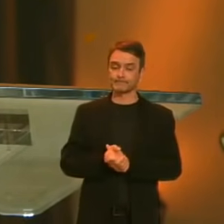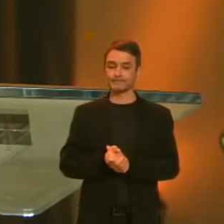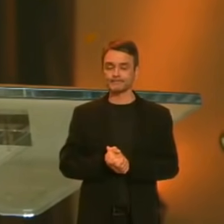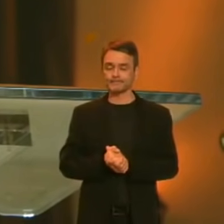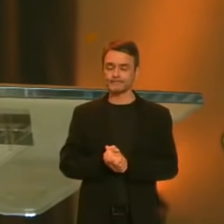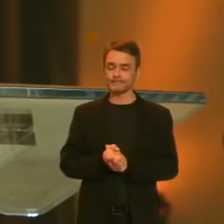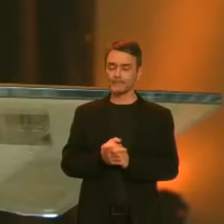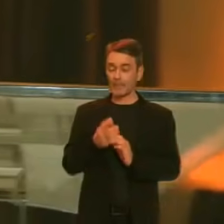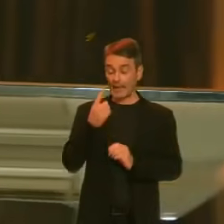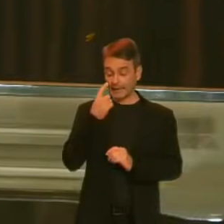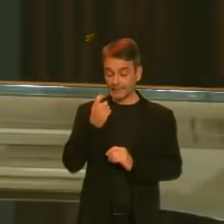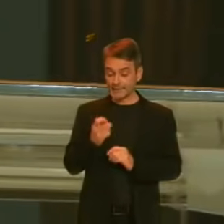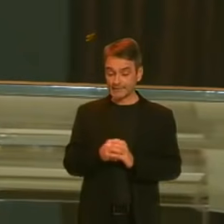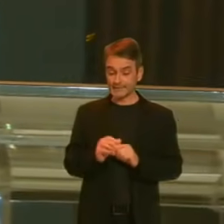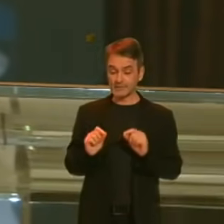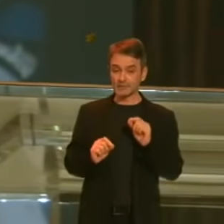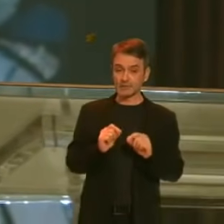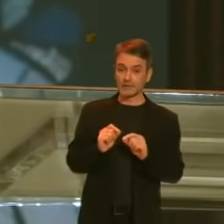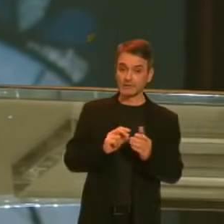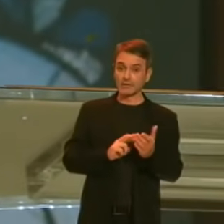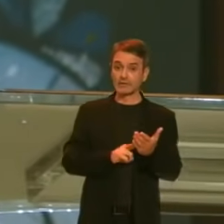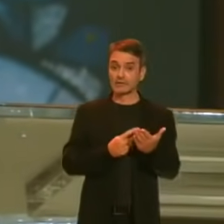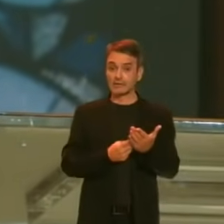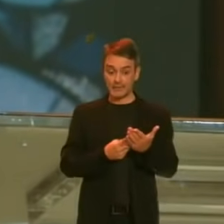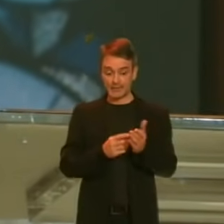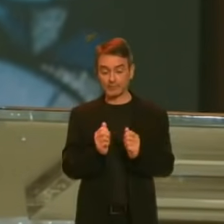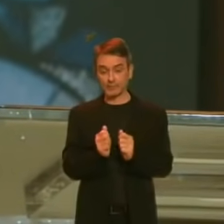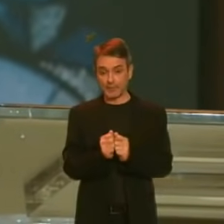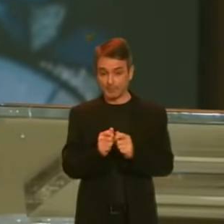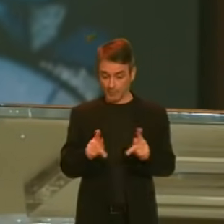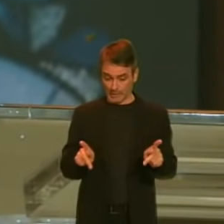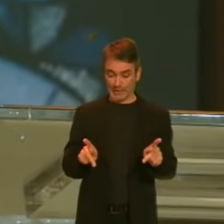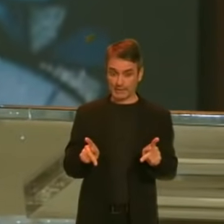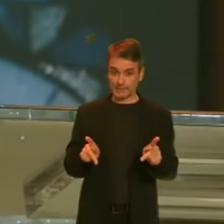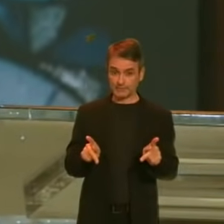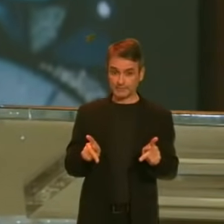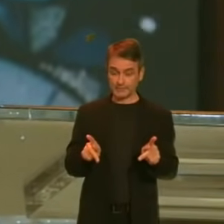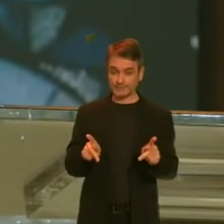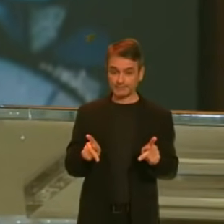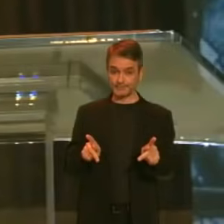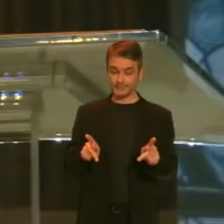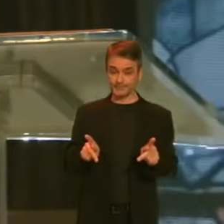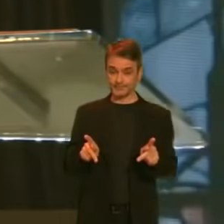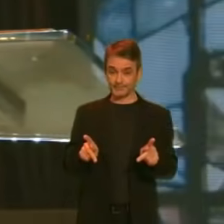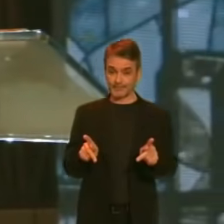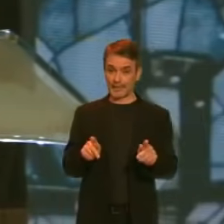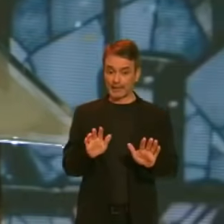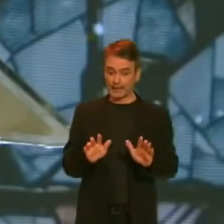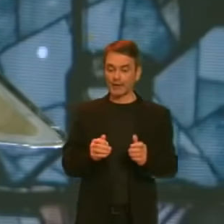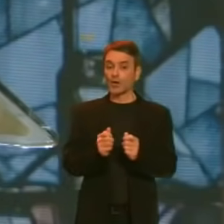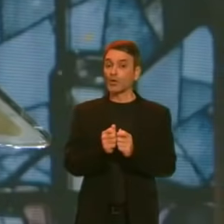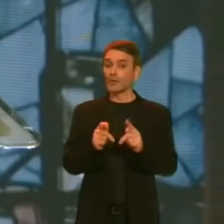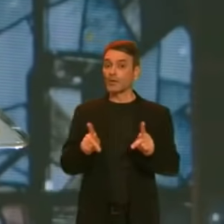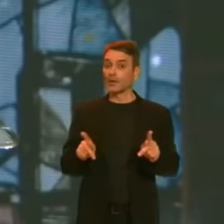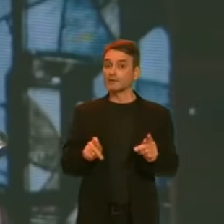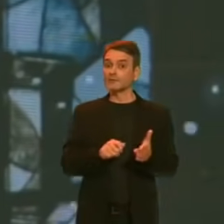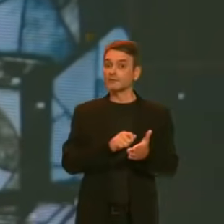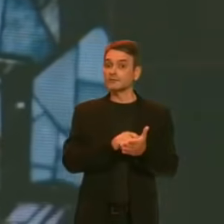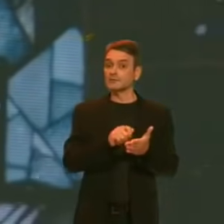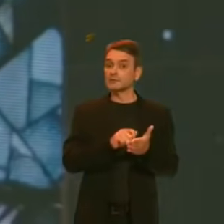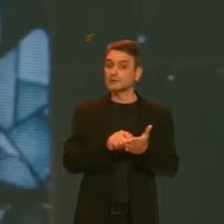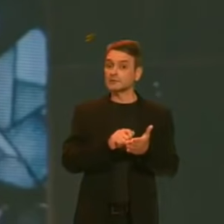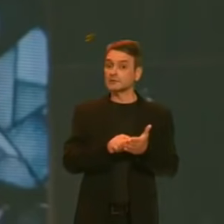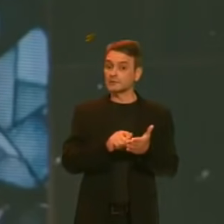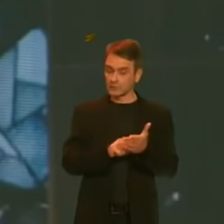E é interessante, quando a gente vai interpretar o Apocalipse, é que o Apocalipse ele foi escrito à